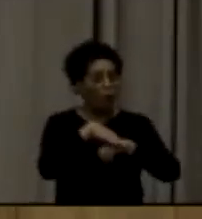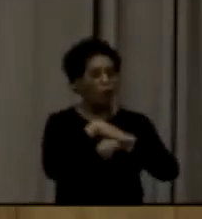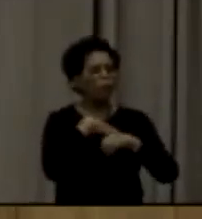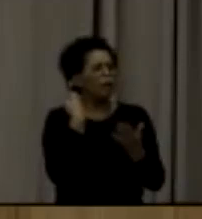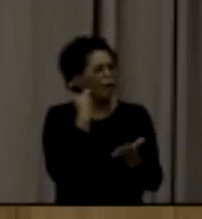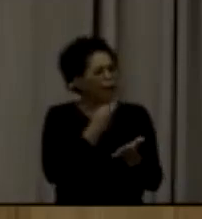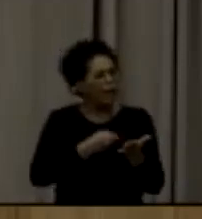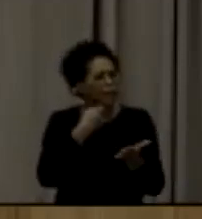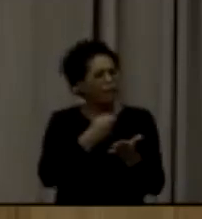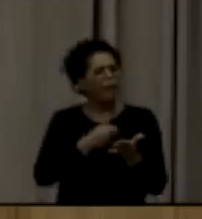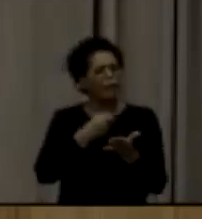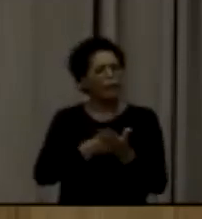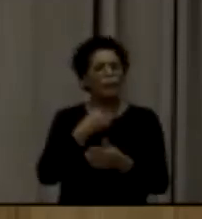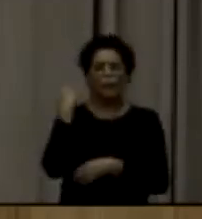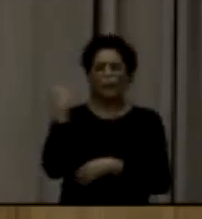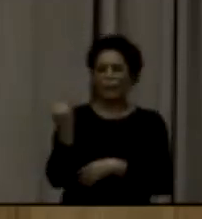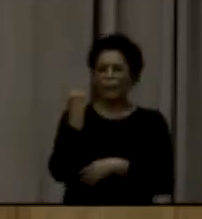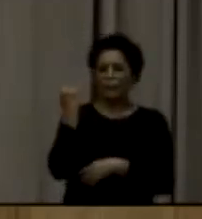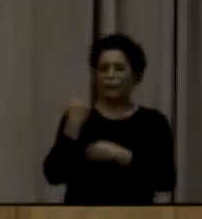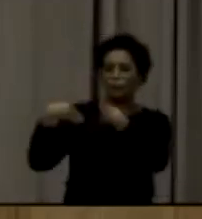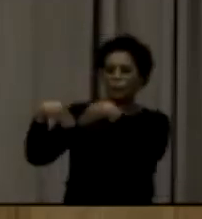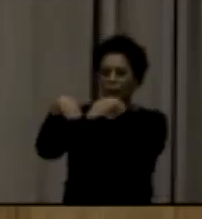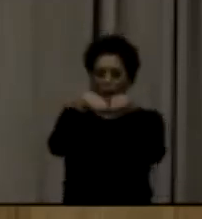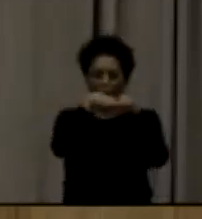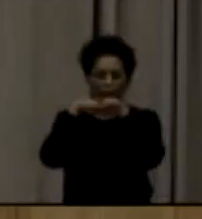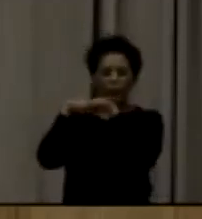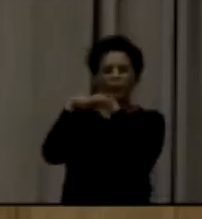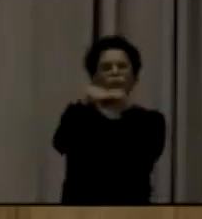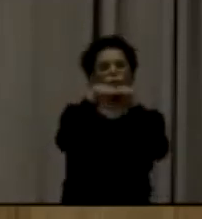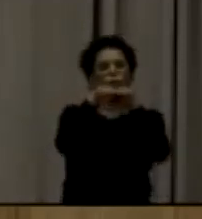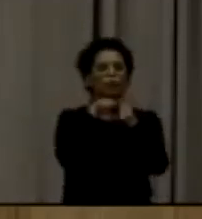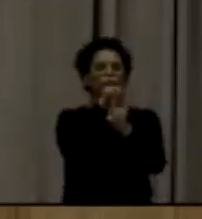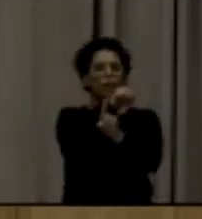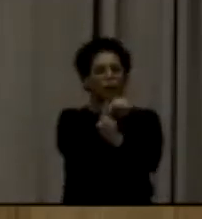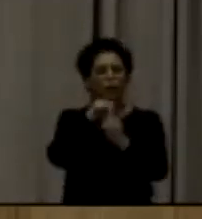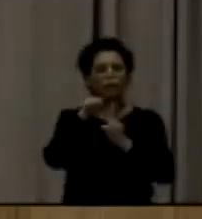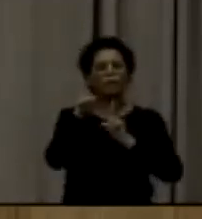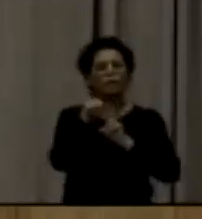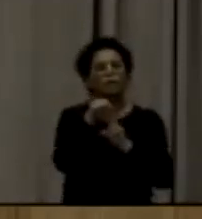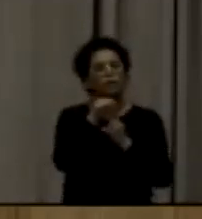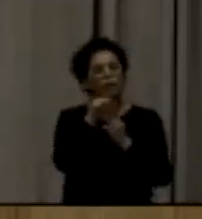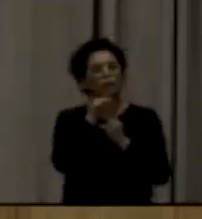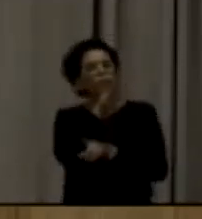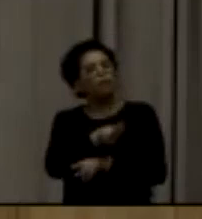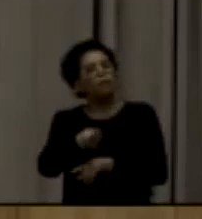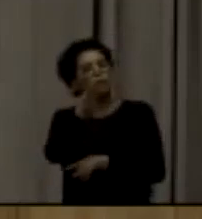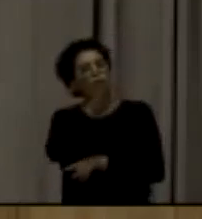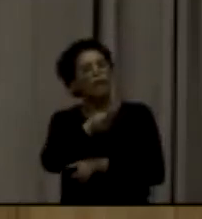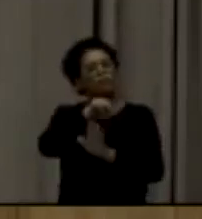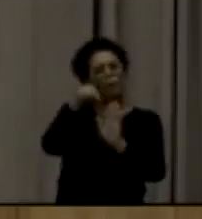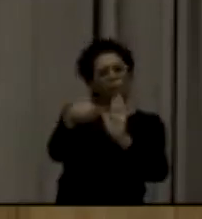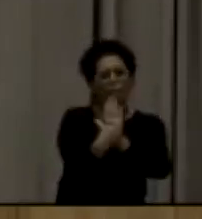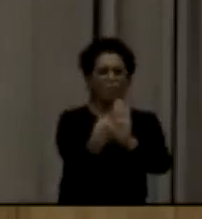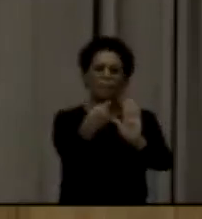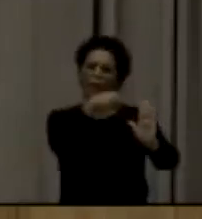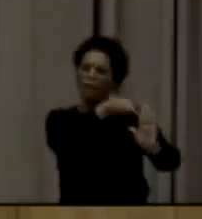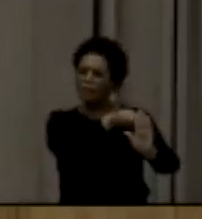essa luta importante com a luta pela igualdade, com a luta pela igualdade social. Temos utilizado metáforas,